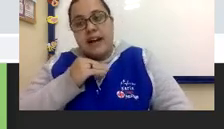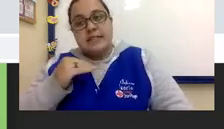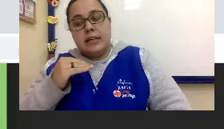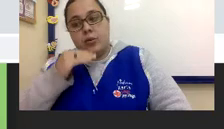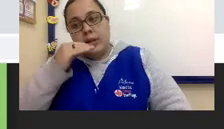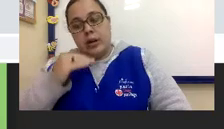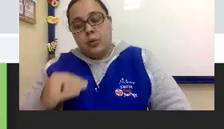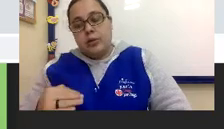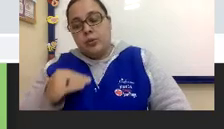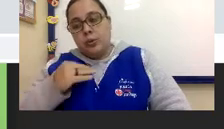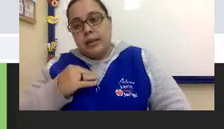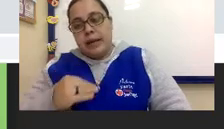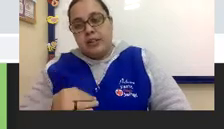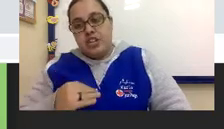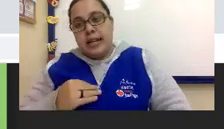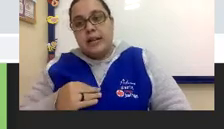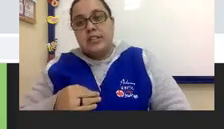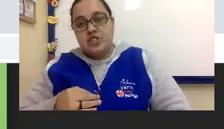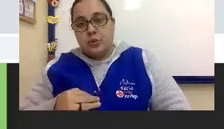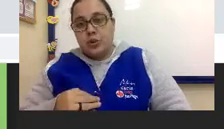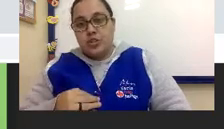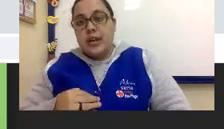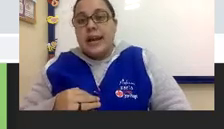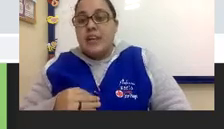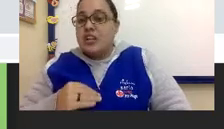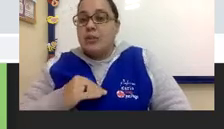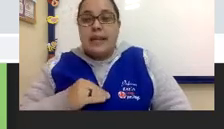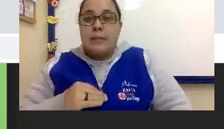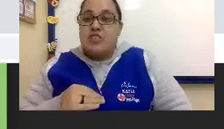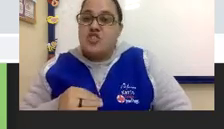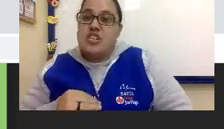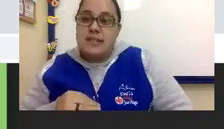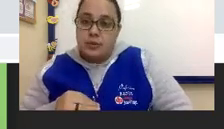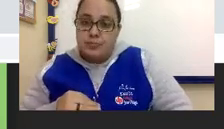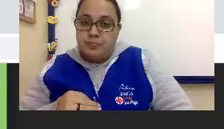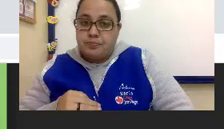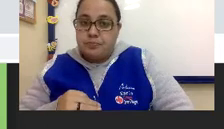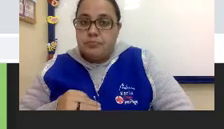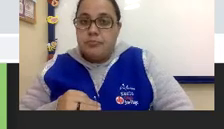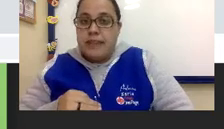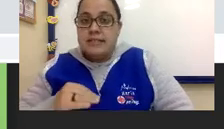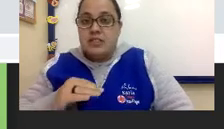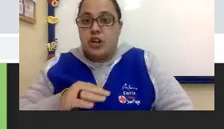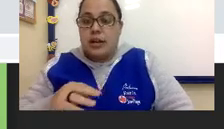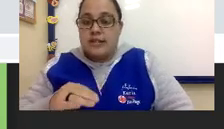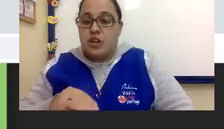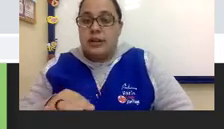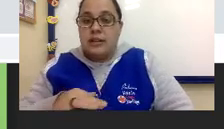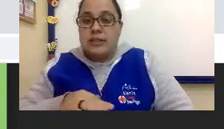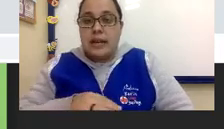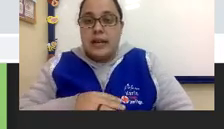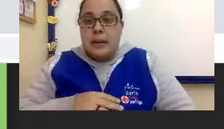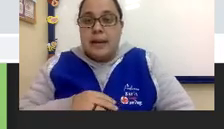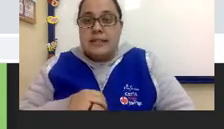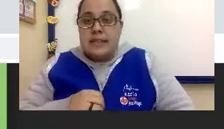nessa fase que quando o alimento chega lá no intestino grosso, ele já não tem mais digestão, né? Esse órgão ele